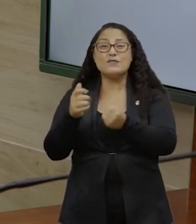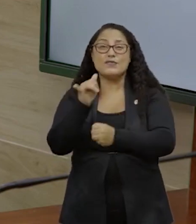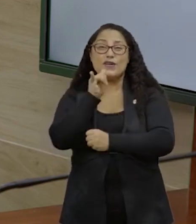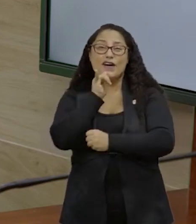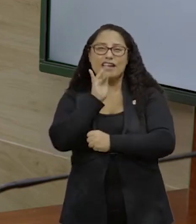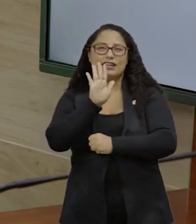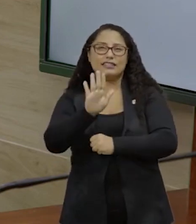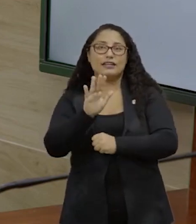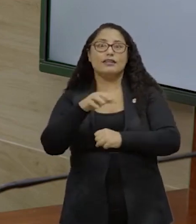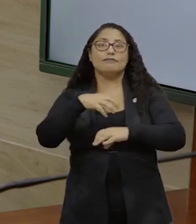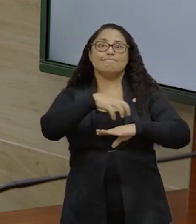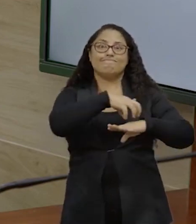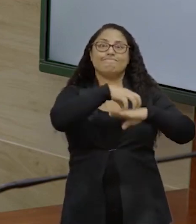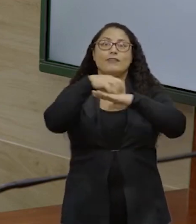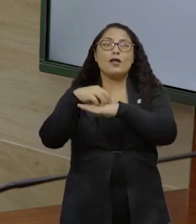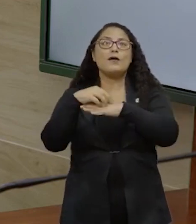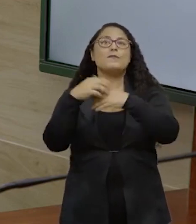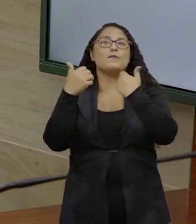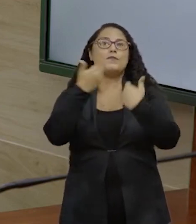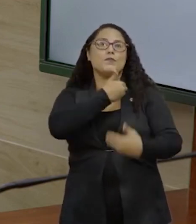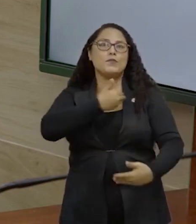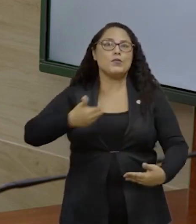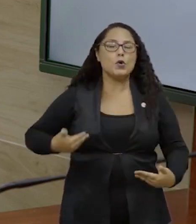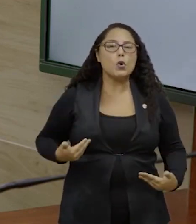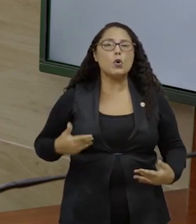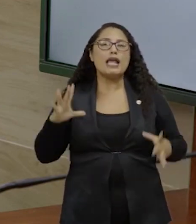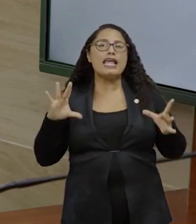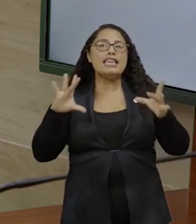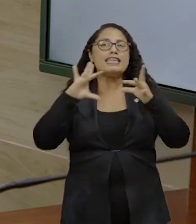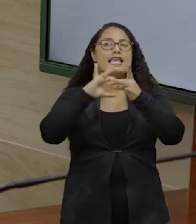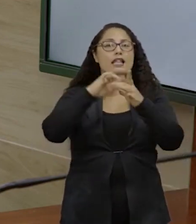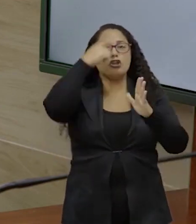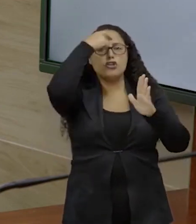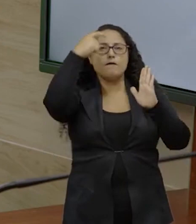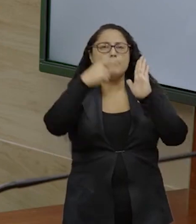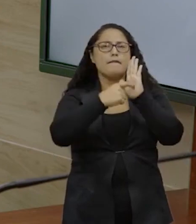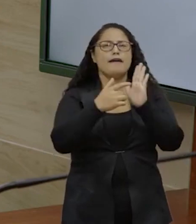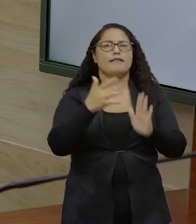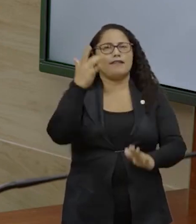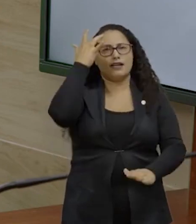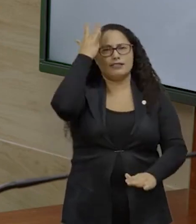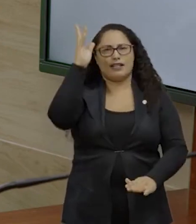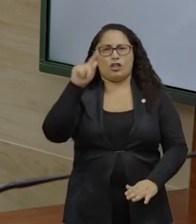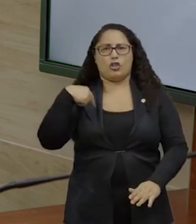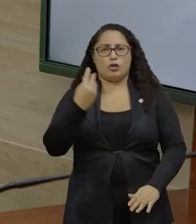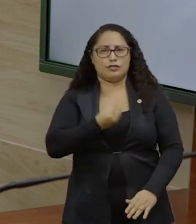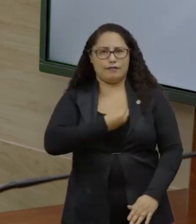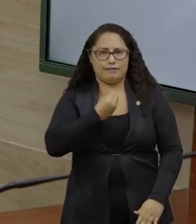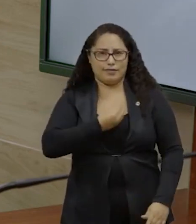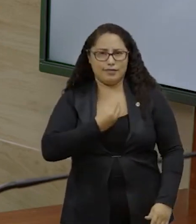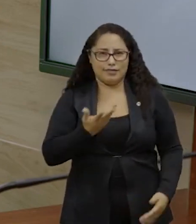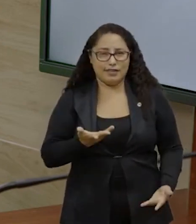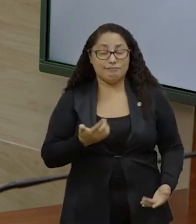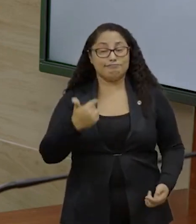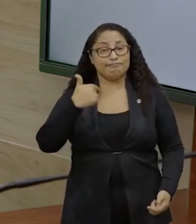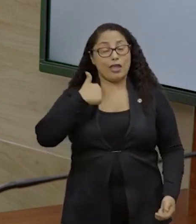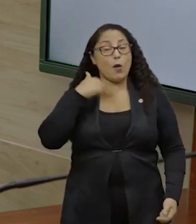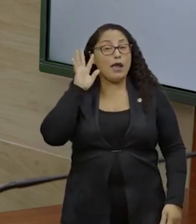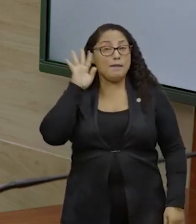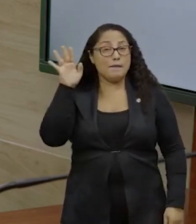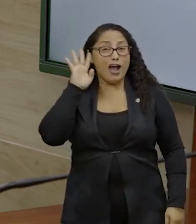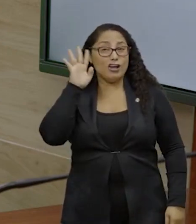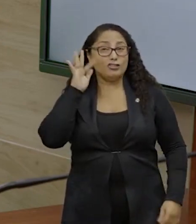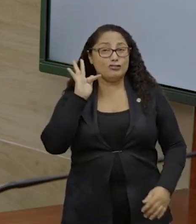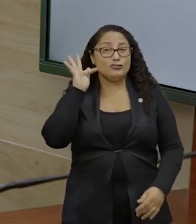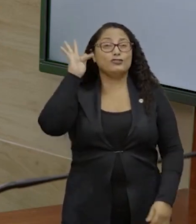por exemplo, o transporte público. Tudo isso pode ser integrado com a inteligência artificial para facilitar a nossa vida, né? Então, assim, eu